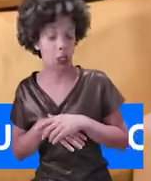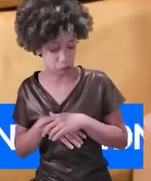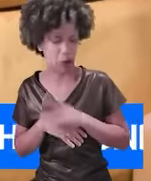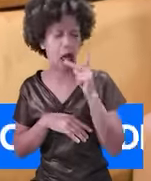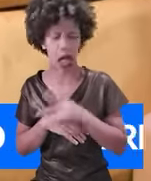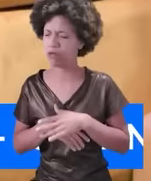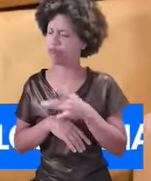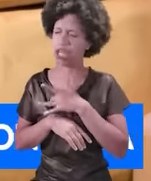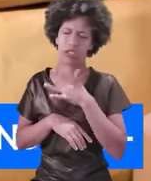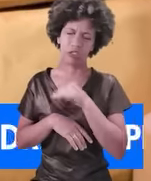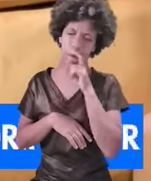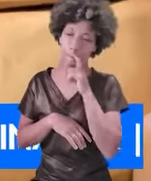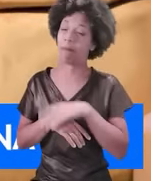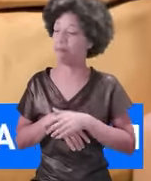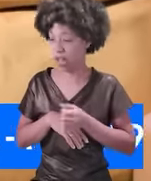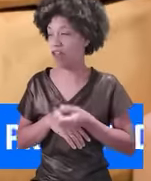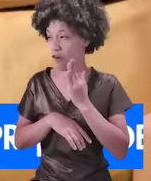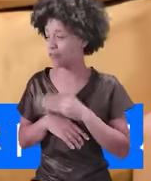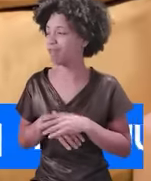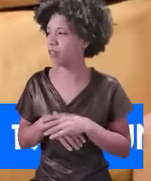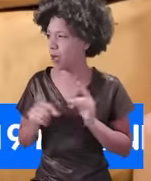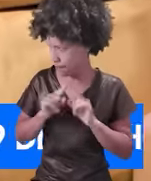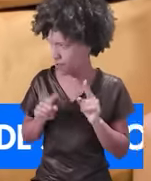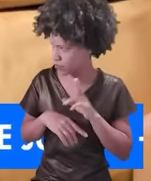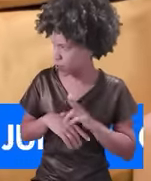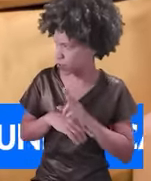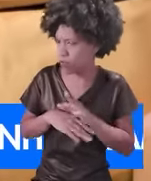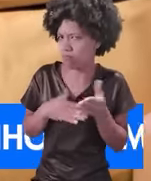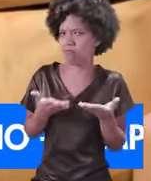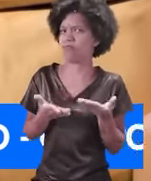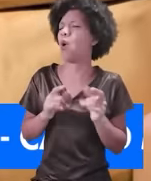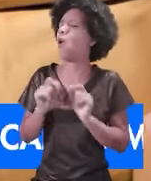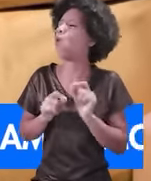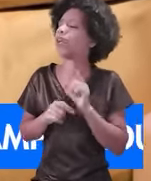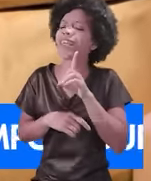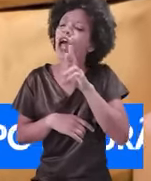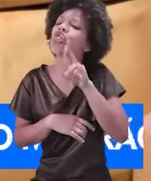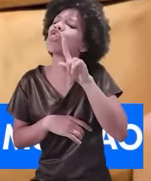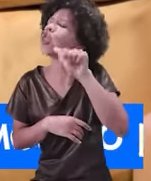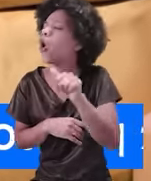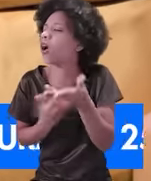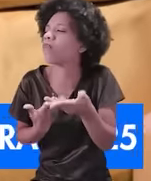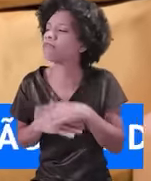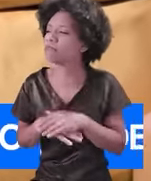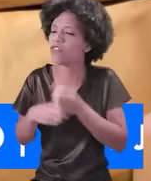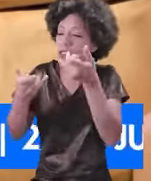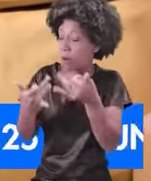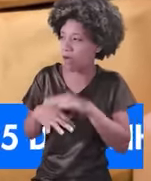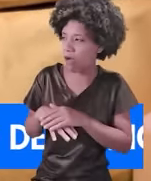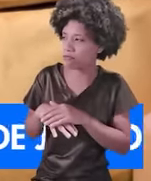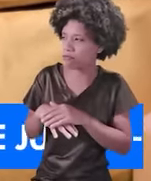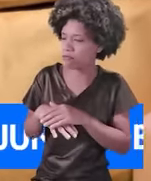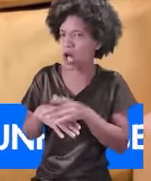filho transando com meu pai era que você vai se chegou usado o que que é assim que que é droga hoje em dia eu vou fazer uma pergunta eu não faço